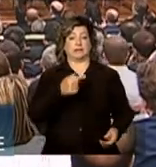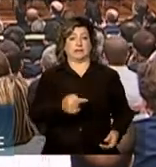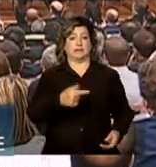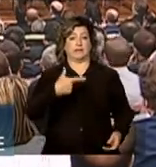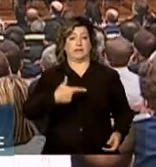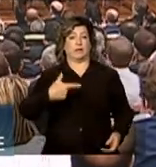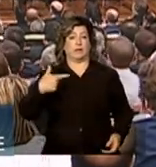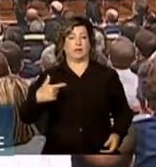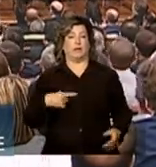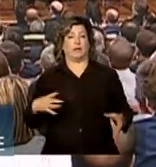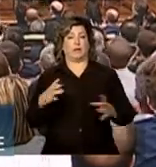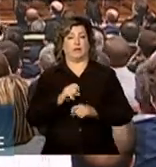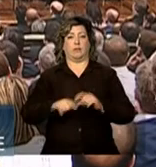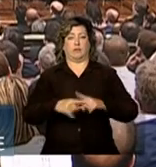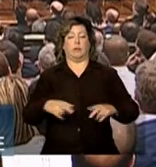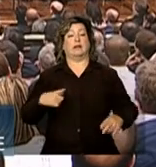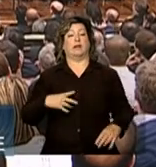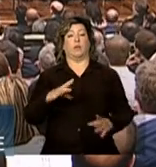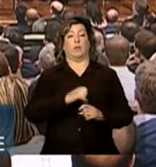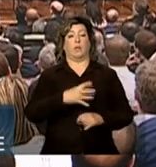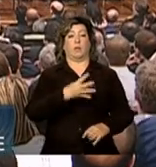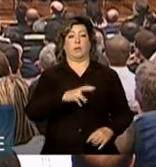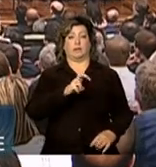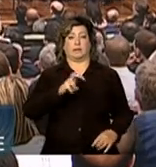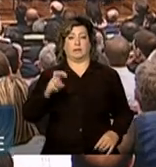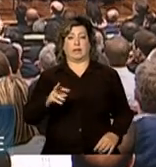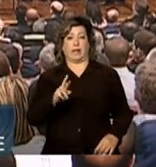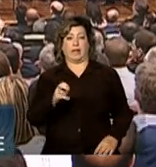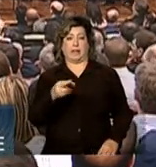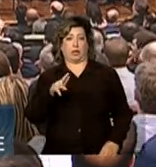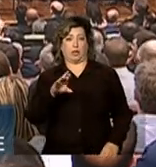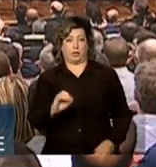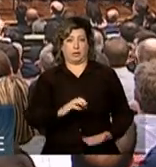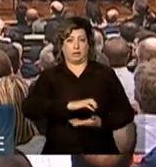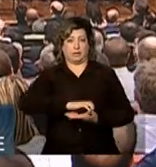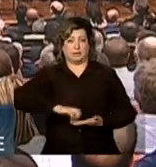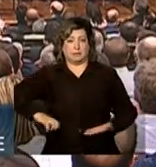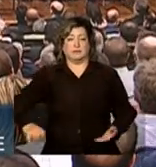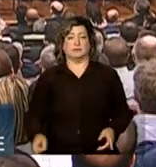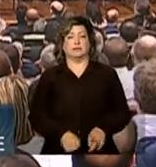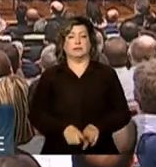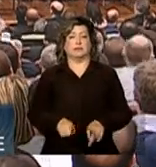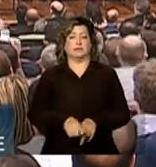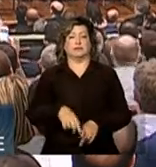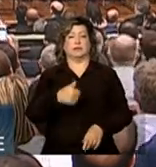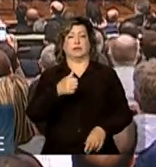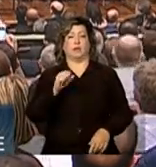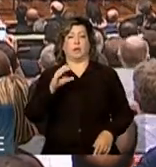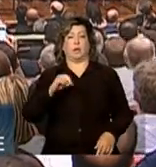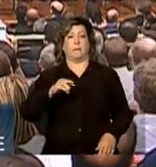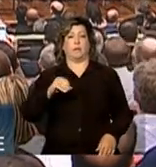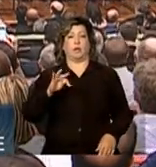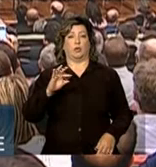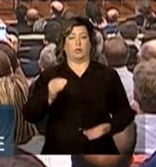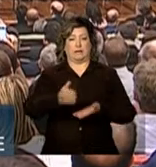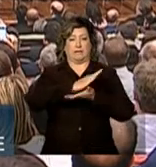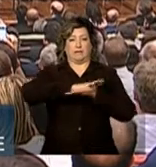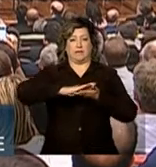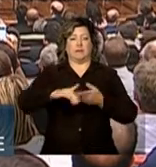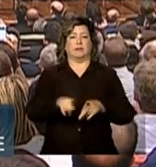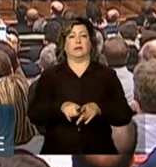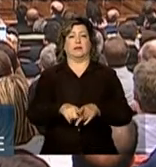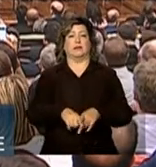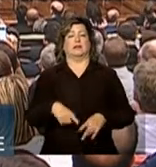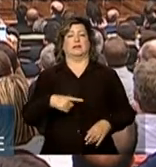equipamentos, sendo 455 retroescavadeiras, 190 motoniveladoras e 77